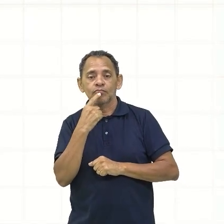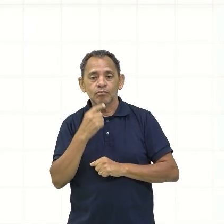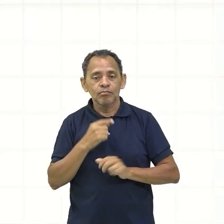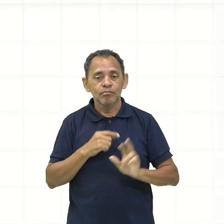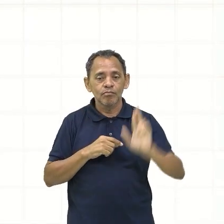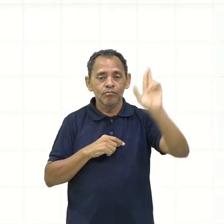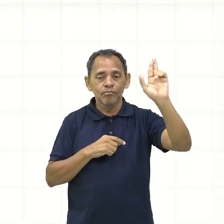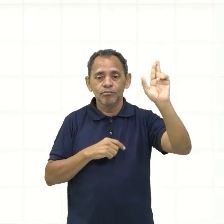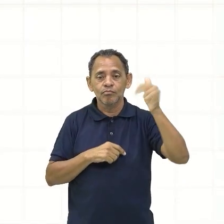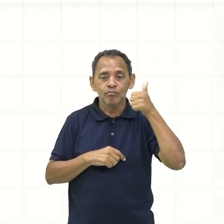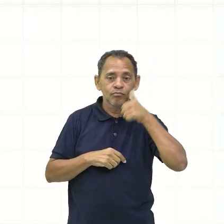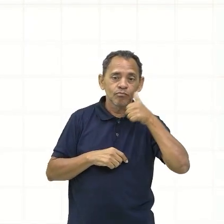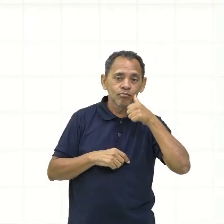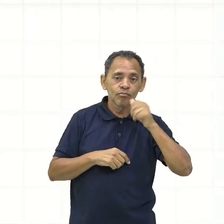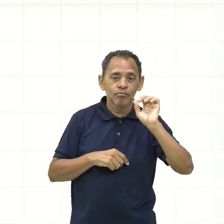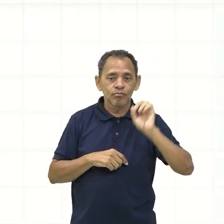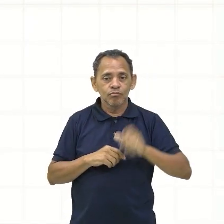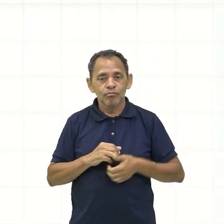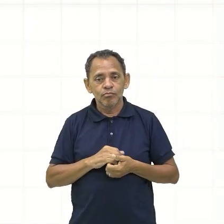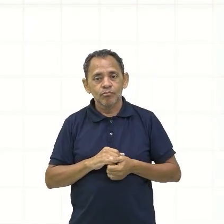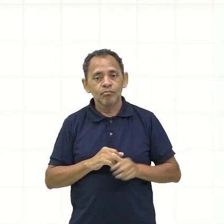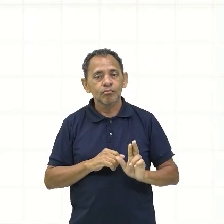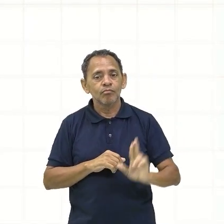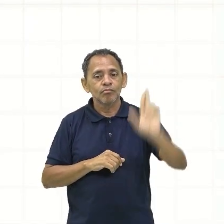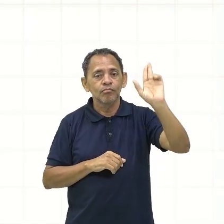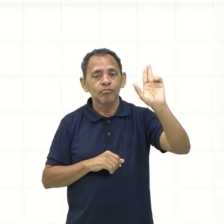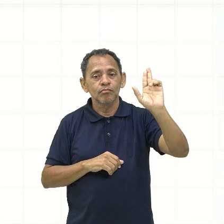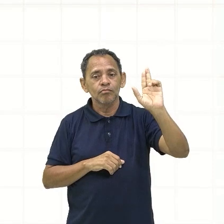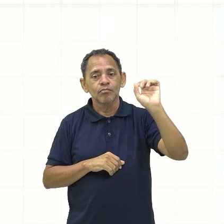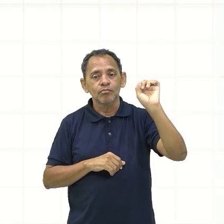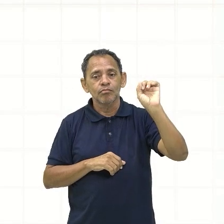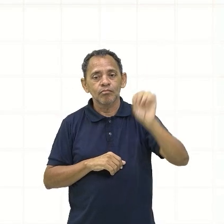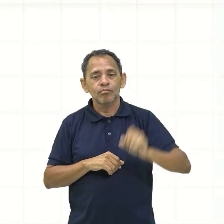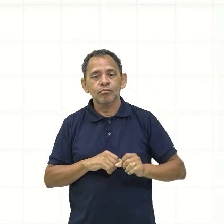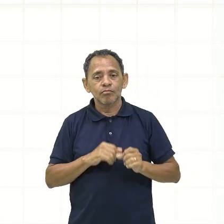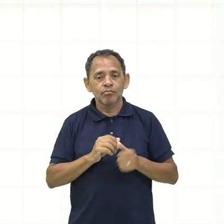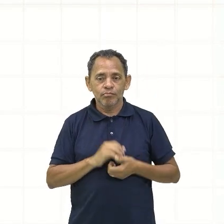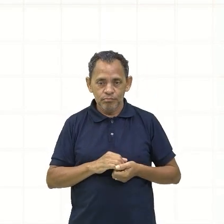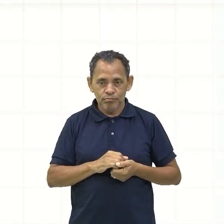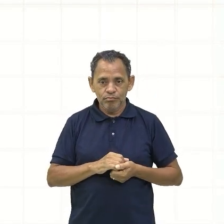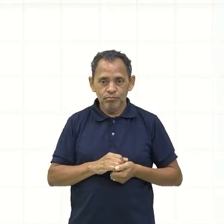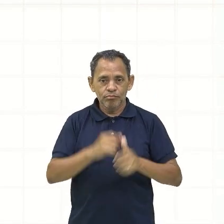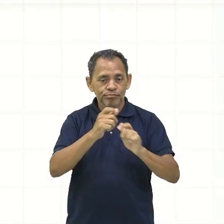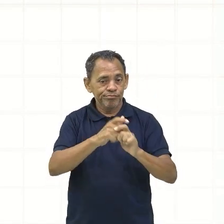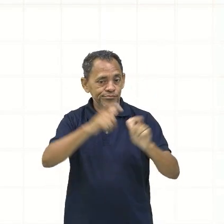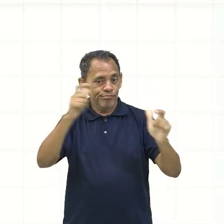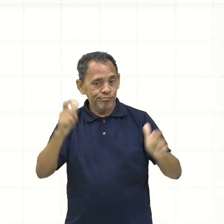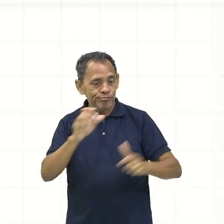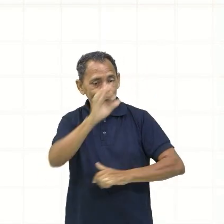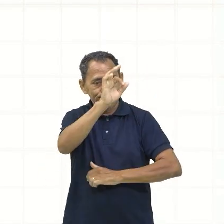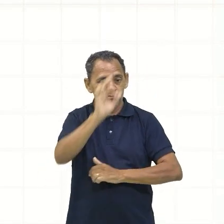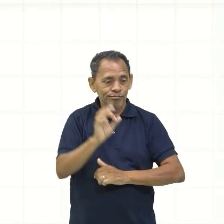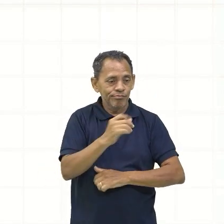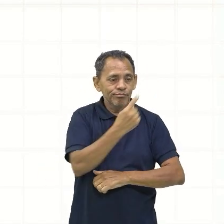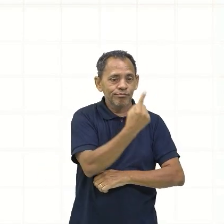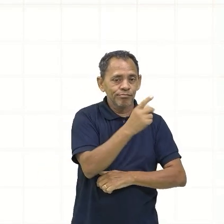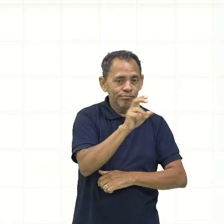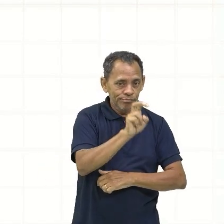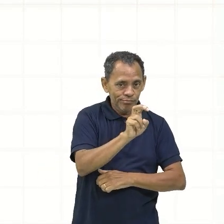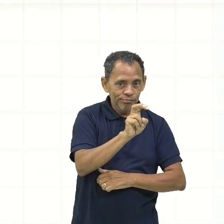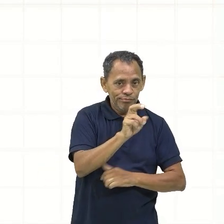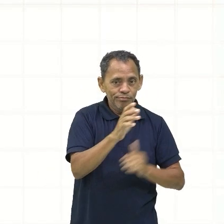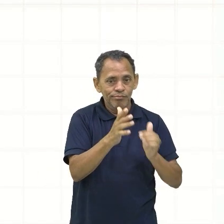elas representavam, que representam o maior percentual, elas estão na faixa de 15